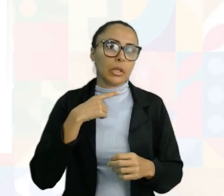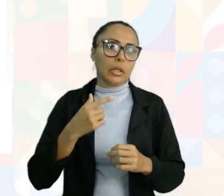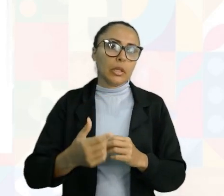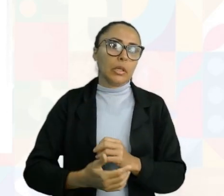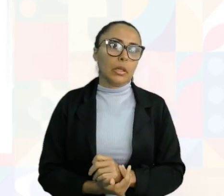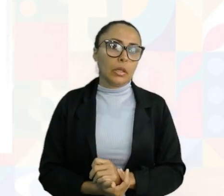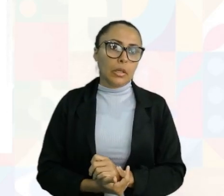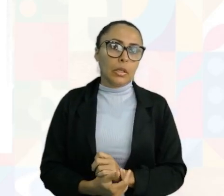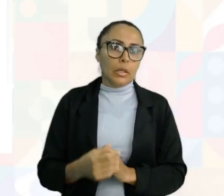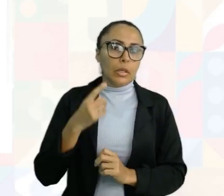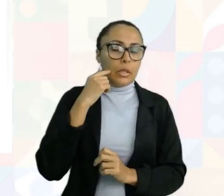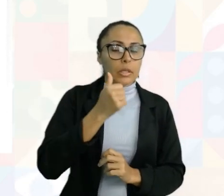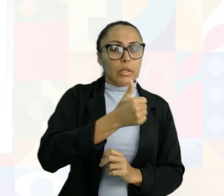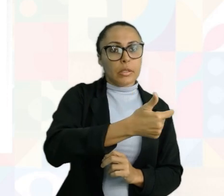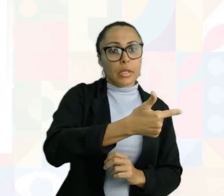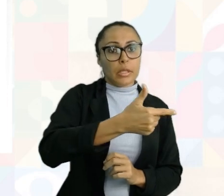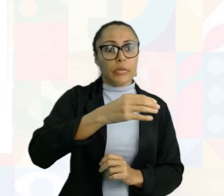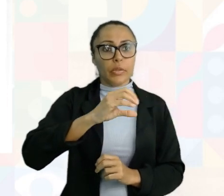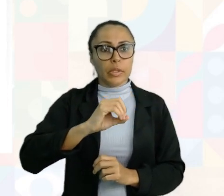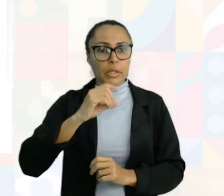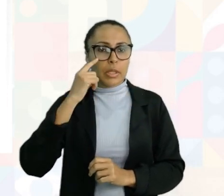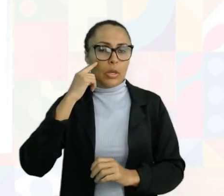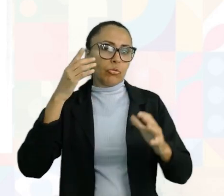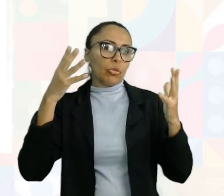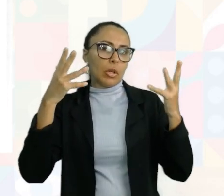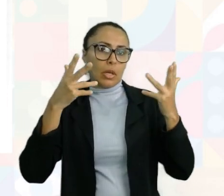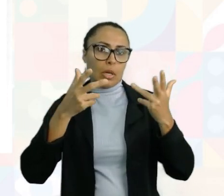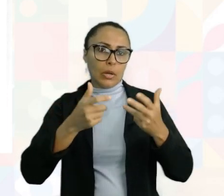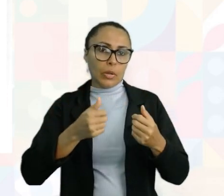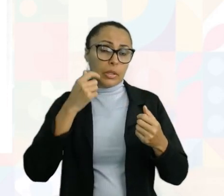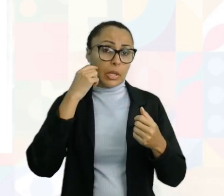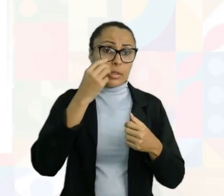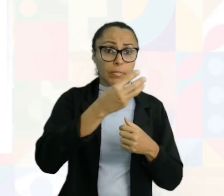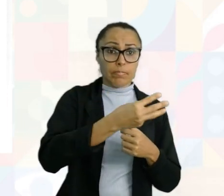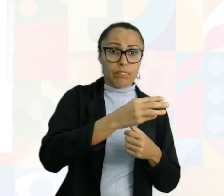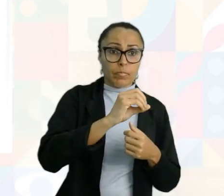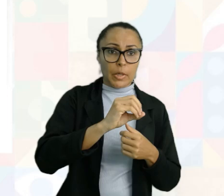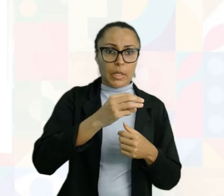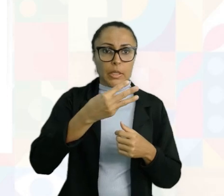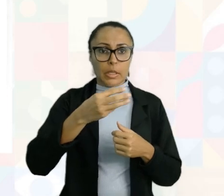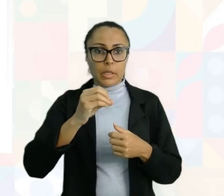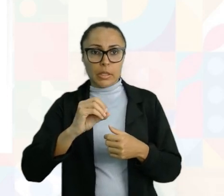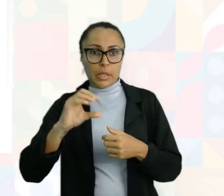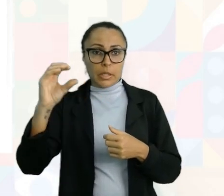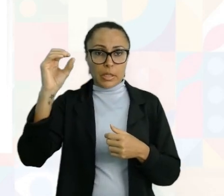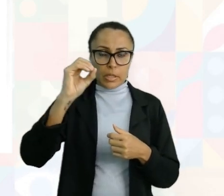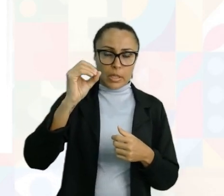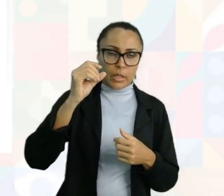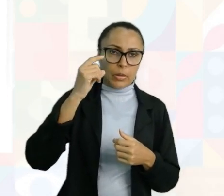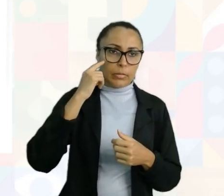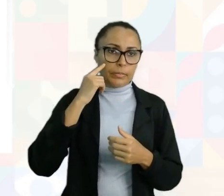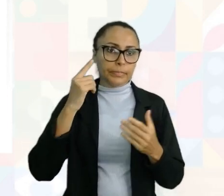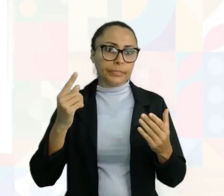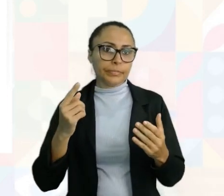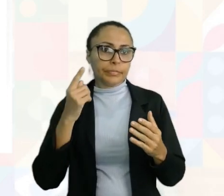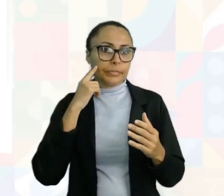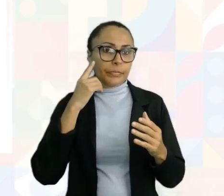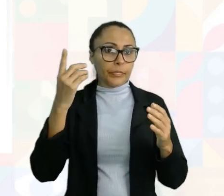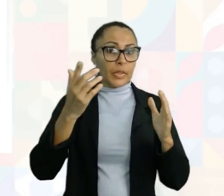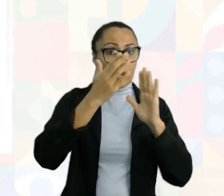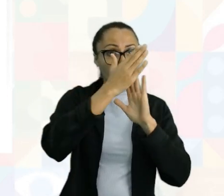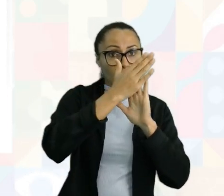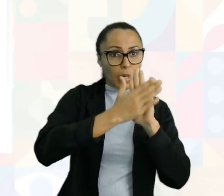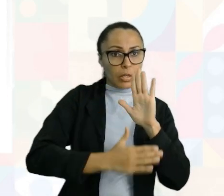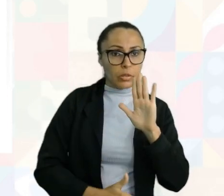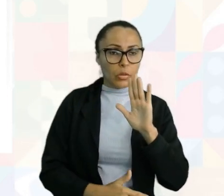ângulos de 120 graus no geral, mas a gente tem 30 e 30 graus para cada lado. A face do objeto é